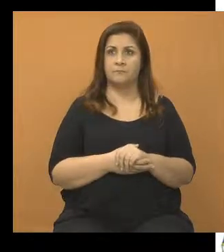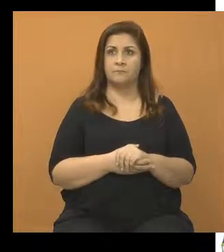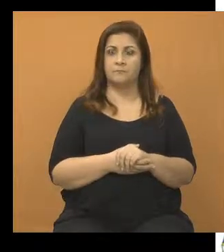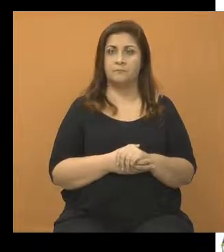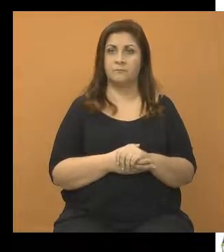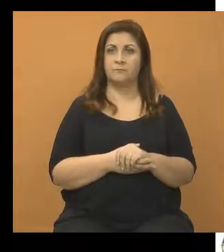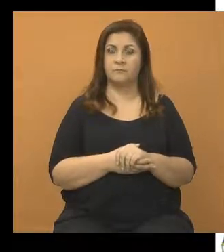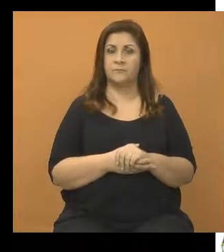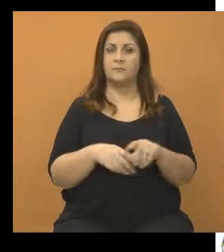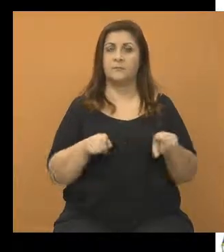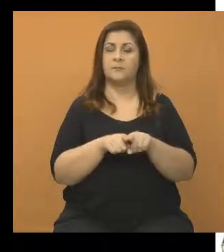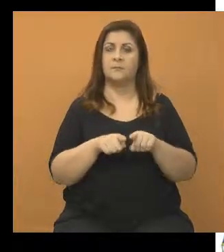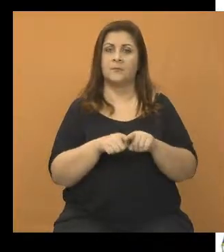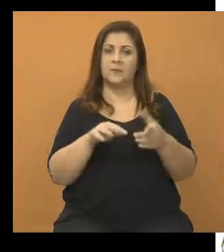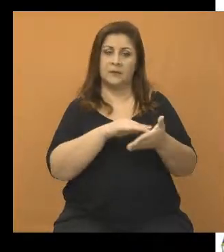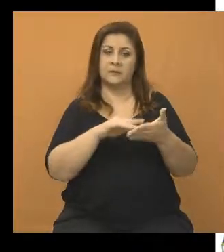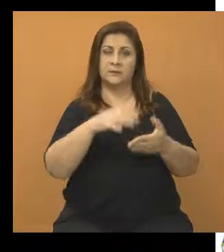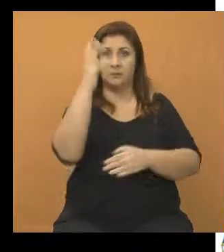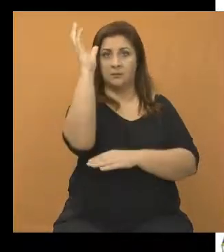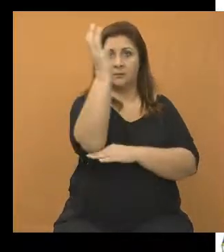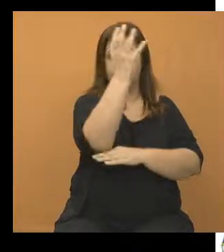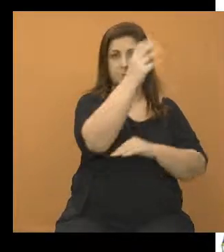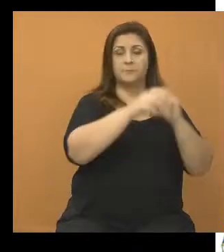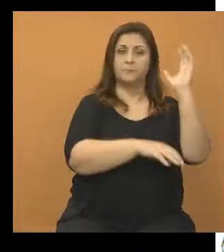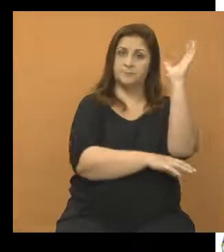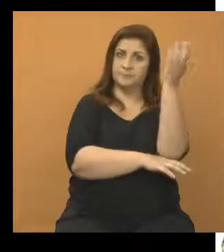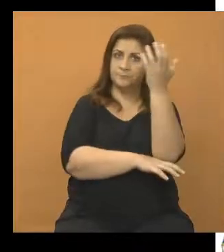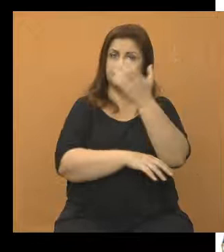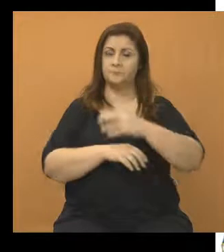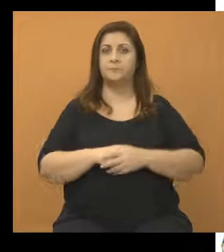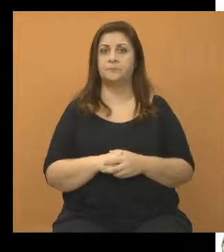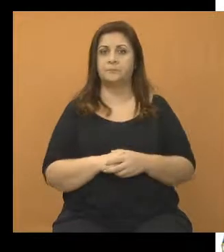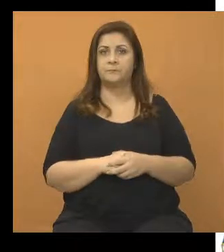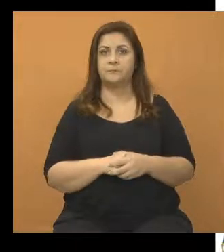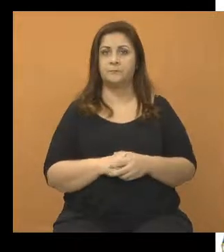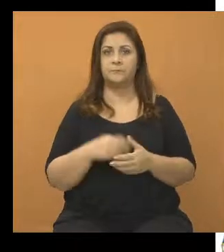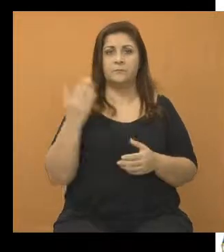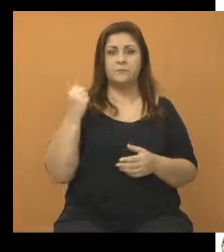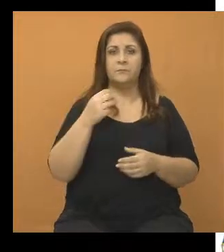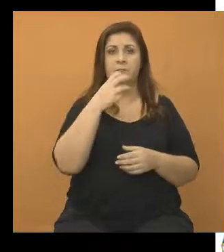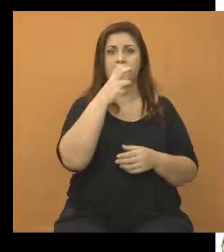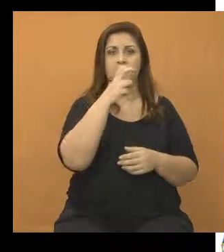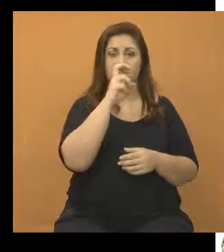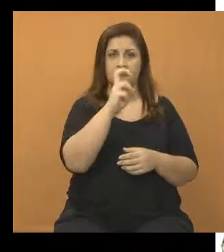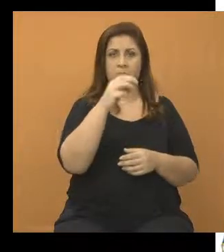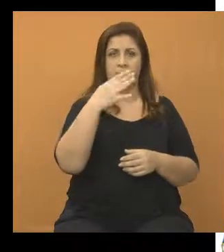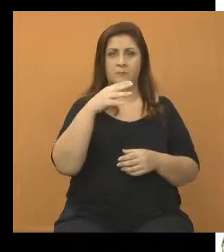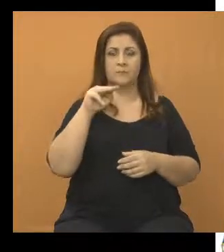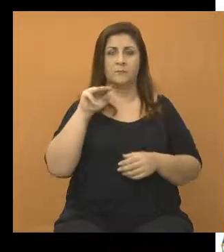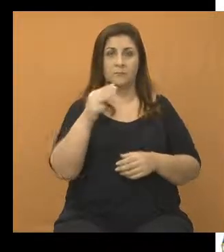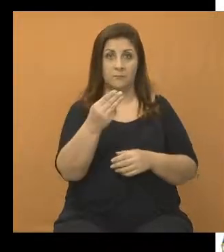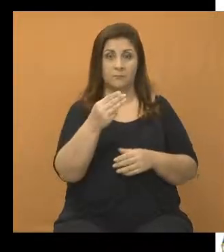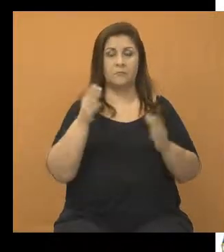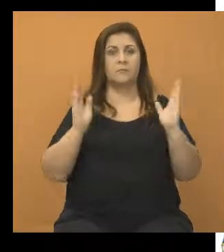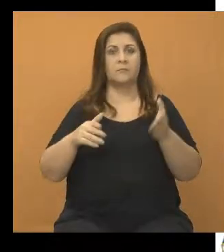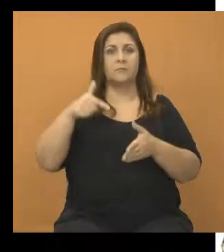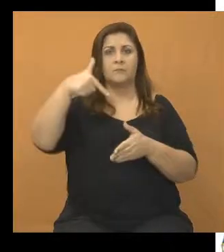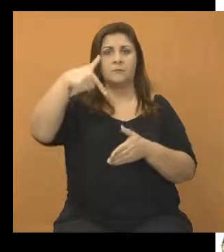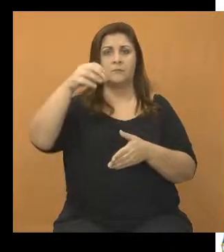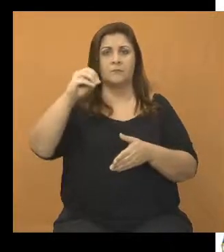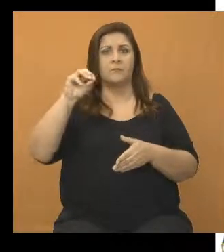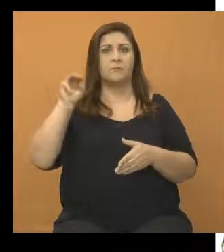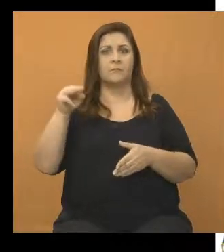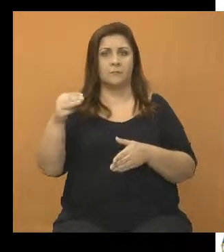aqui a Secretaria de Meio Ambiente, sai de 54 milhões de 18 para 70 milhões